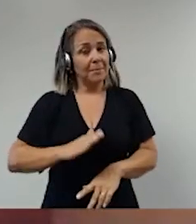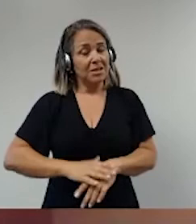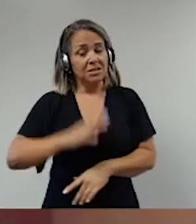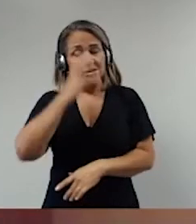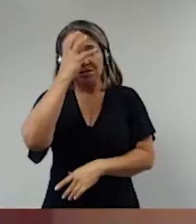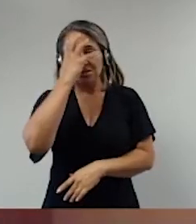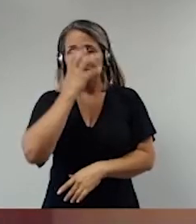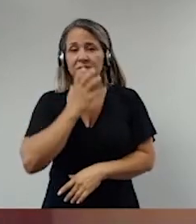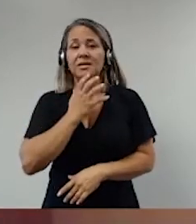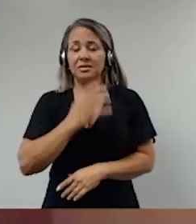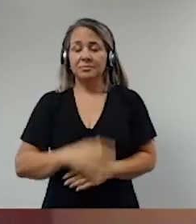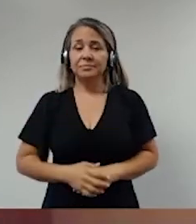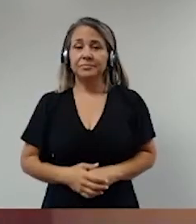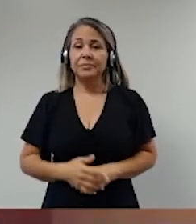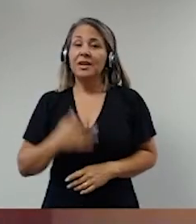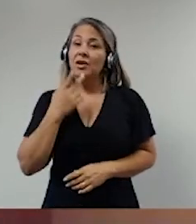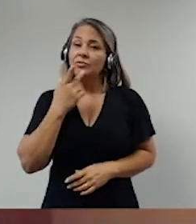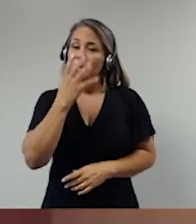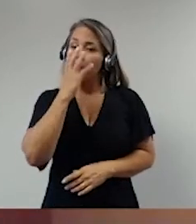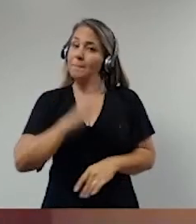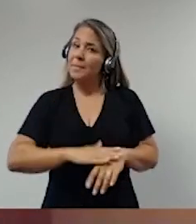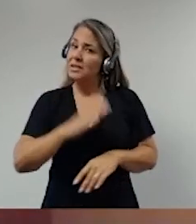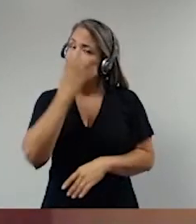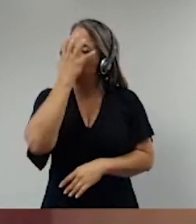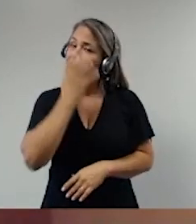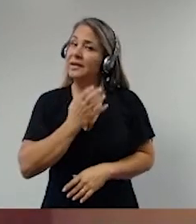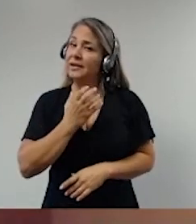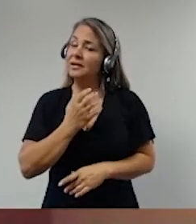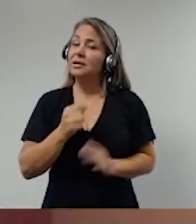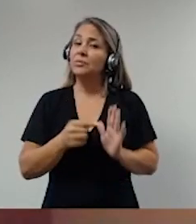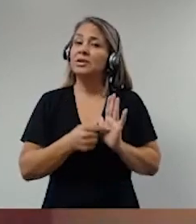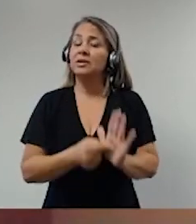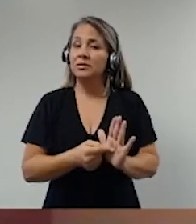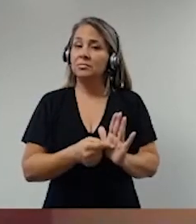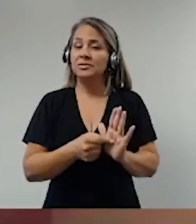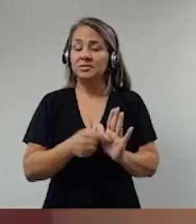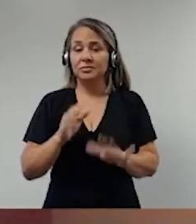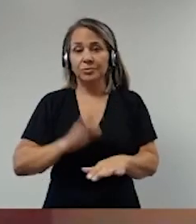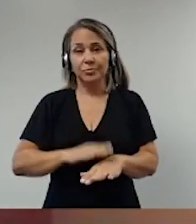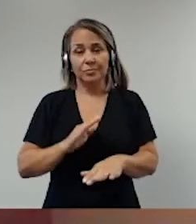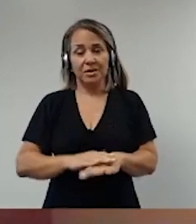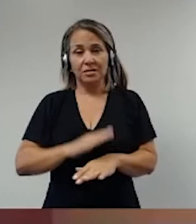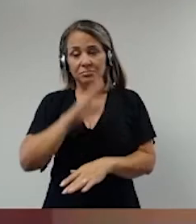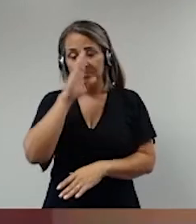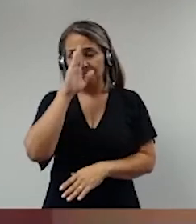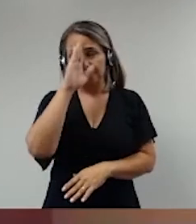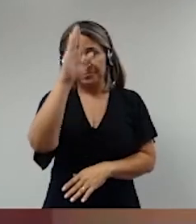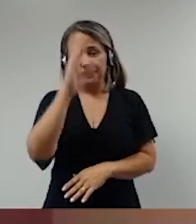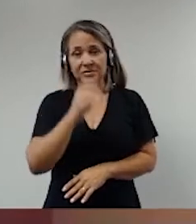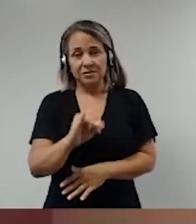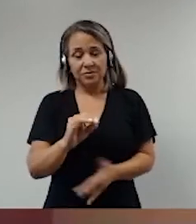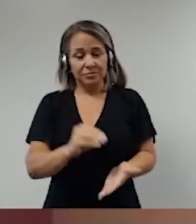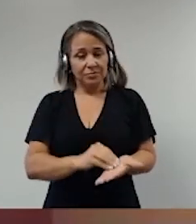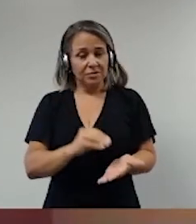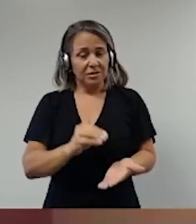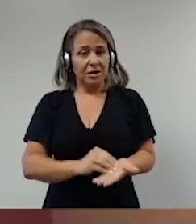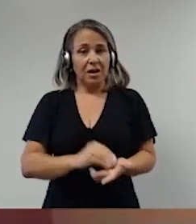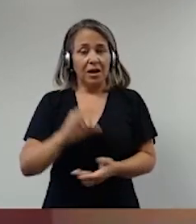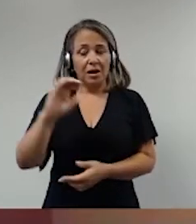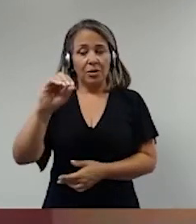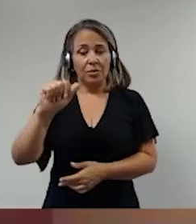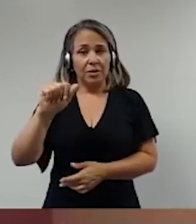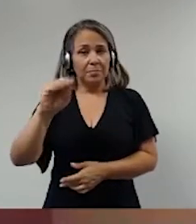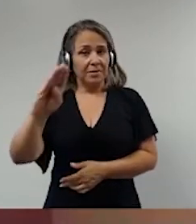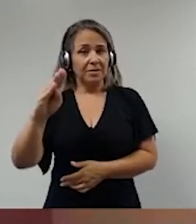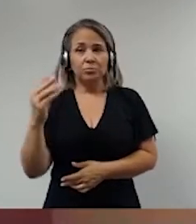séria. E quando eu falo mais séria, quero dizer levando como um ponto fundamental, sem o qual a própria OAB não